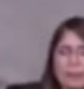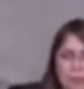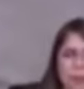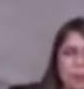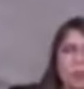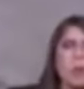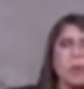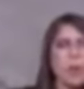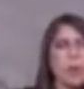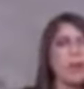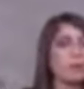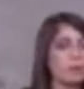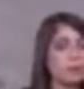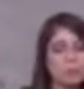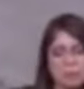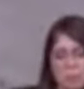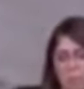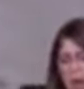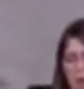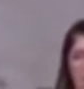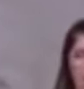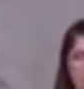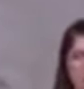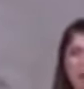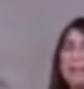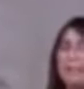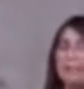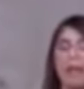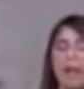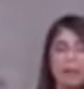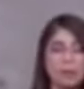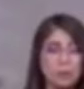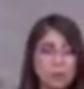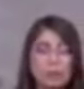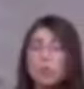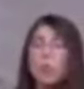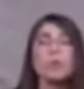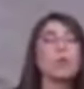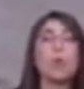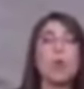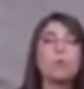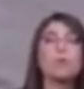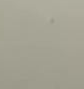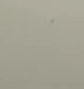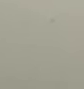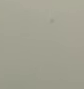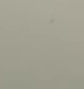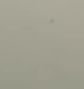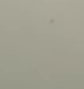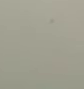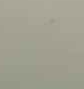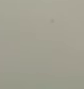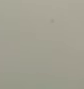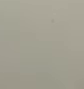retrocesso democrático, a erosão das instituições começou por mudanças nas Supremas Cortes. Também